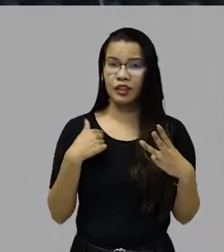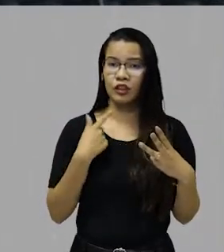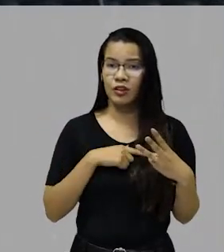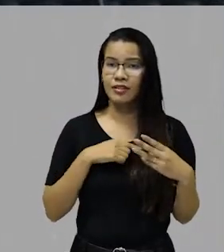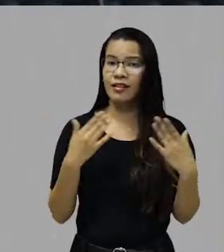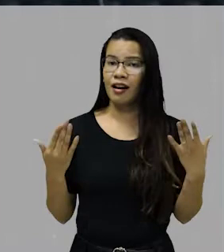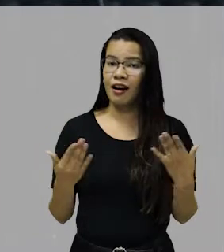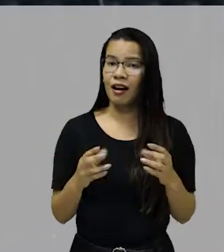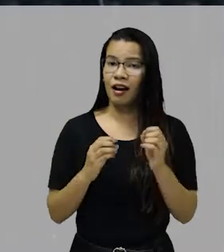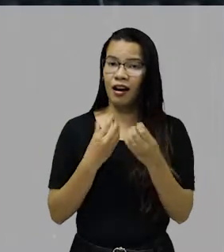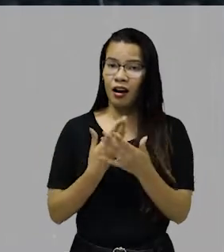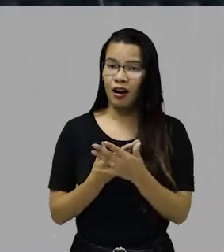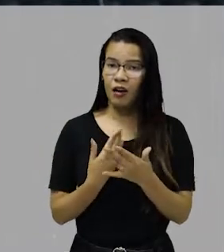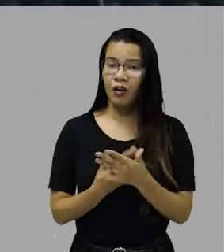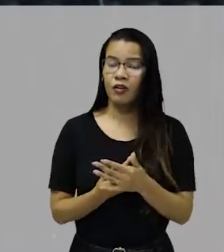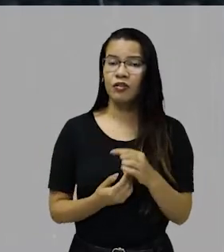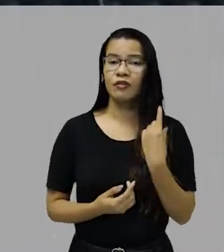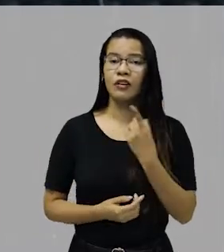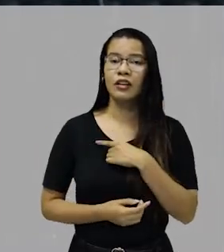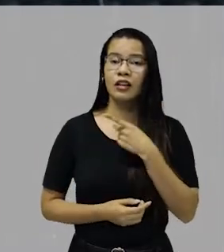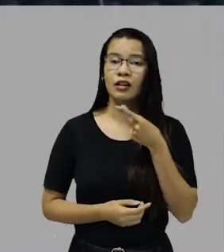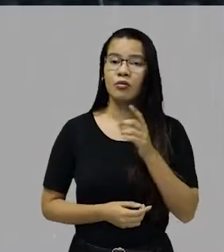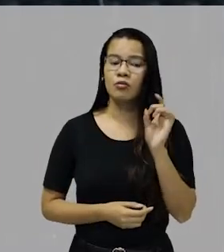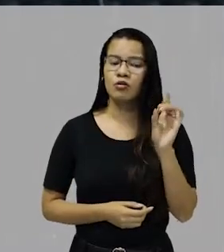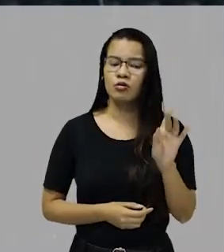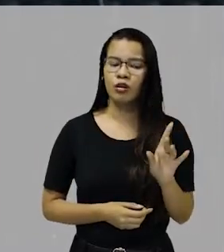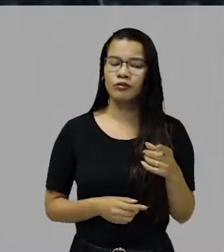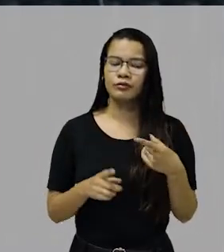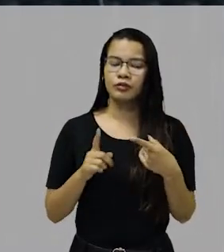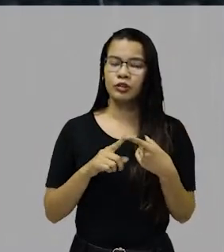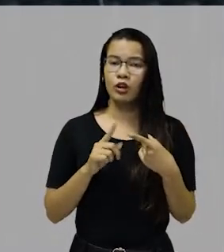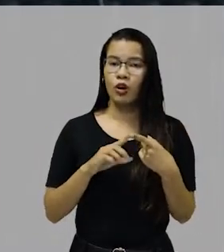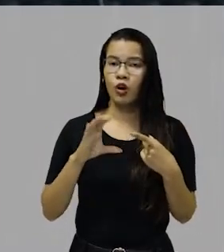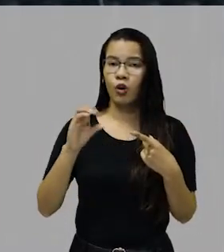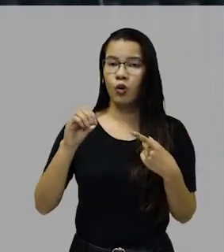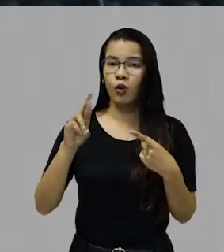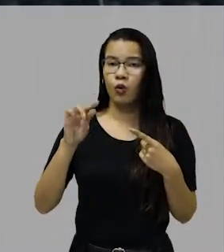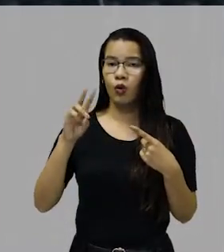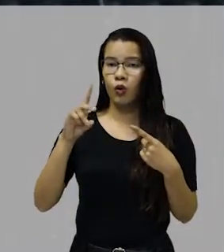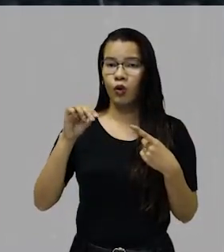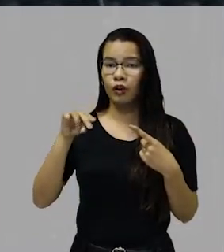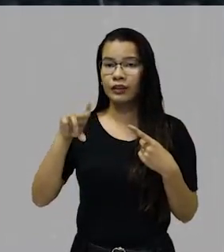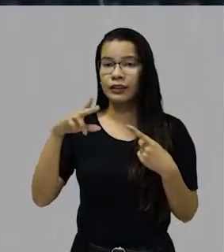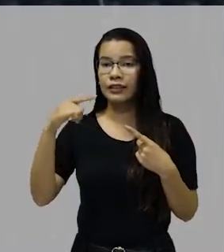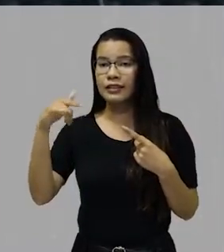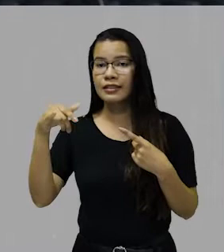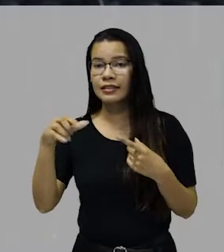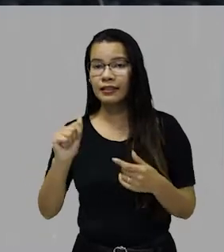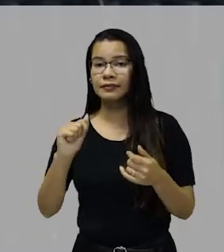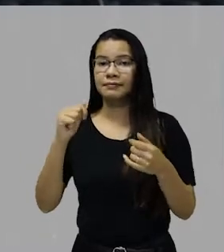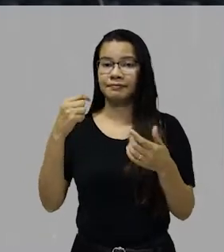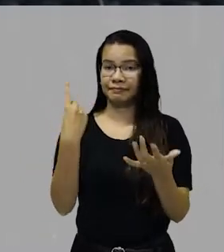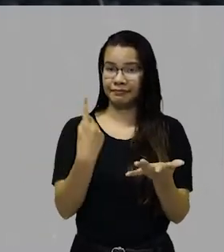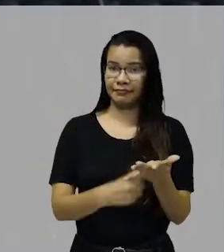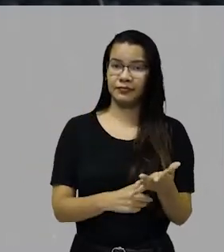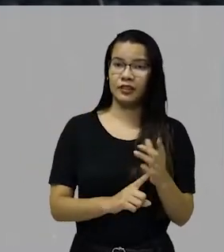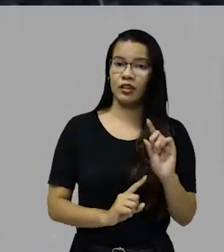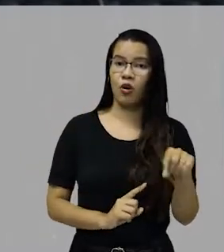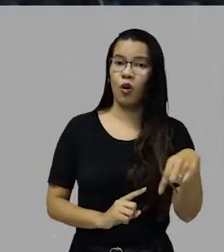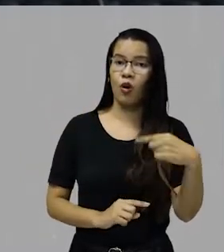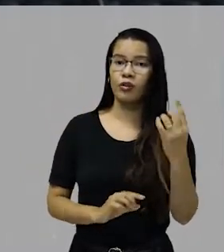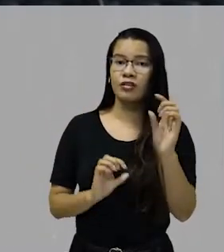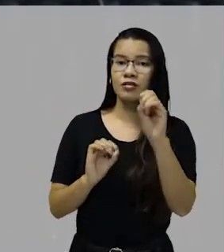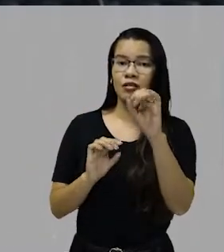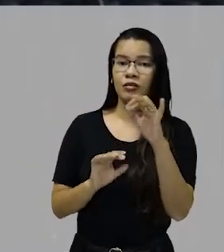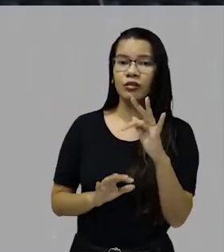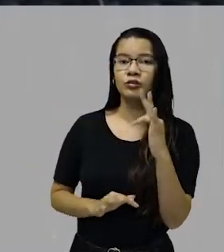aula de hoje, nós vamos falar apenas da sintaxe de concordância. Outras aulas lá na frente trataremos